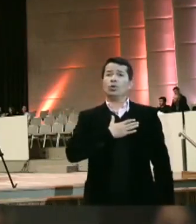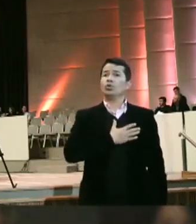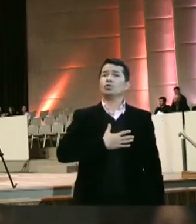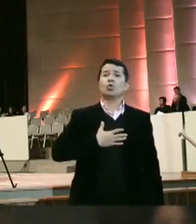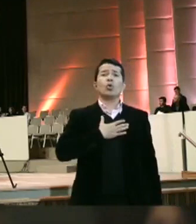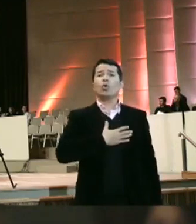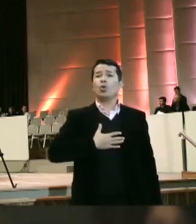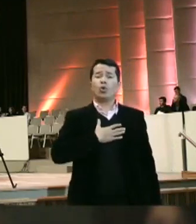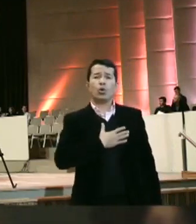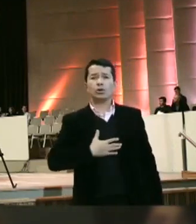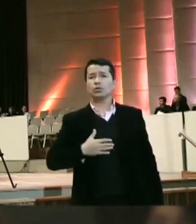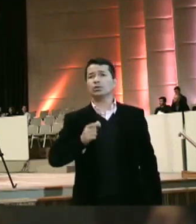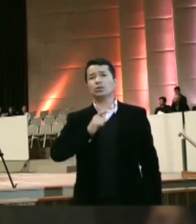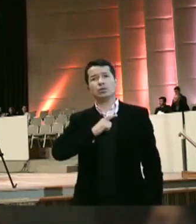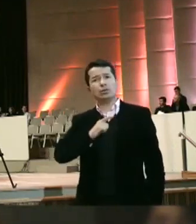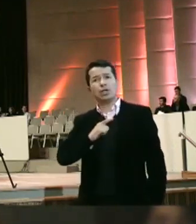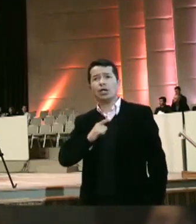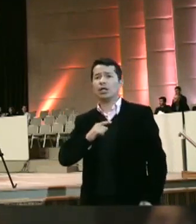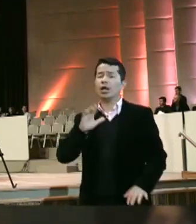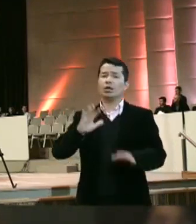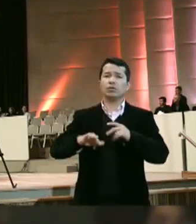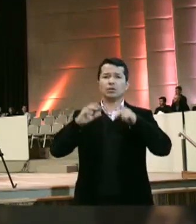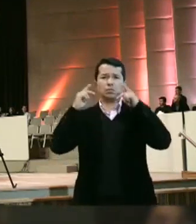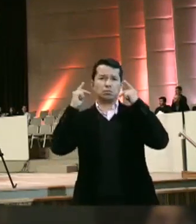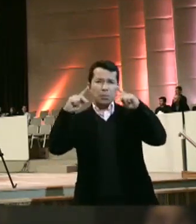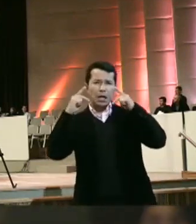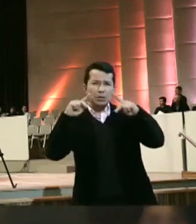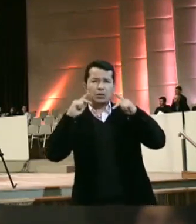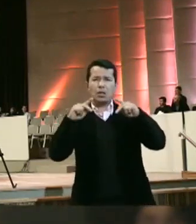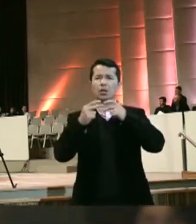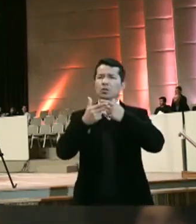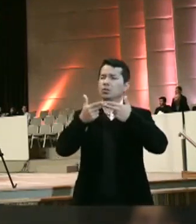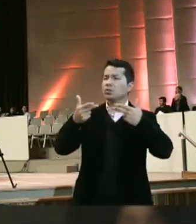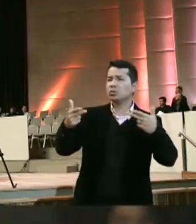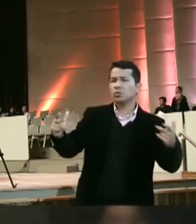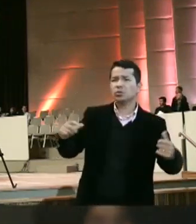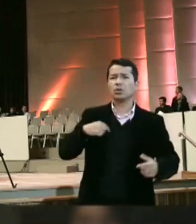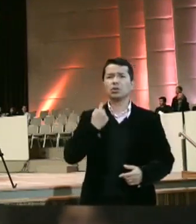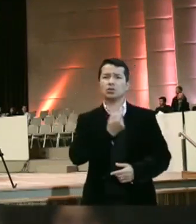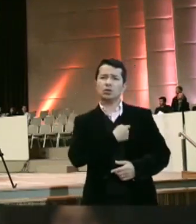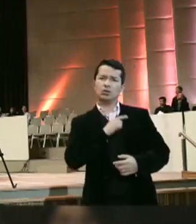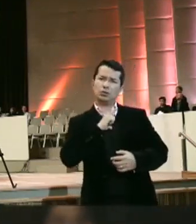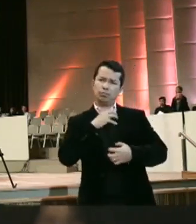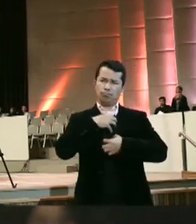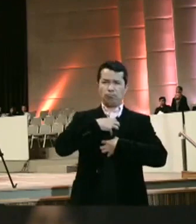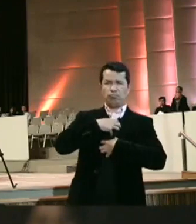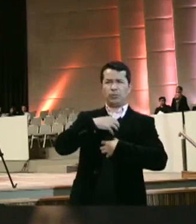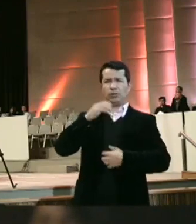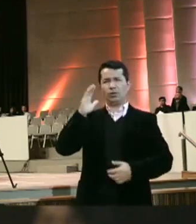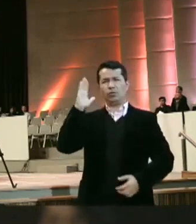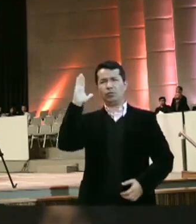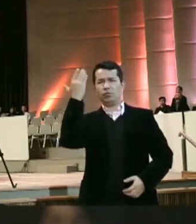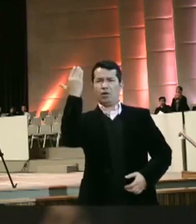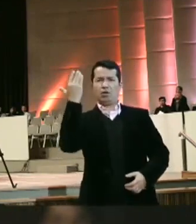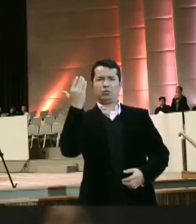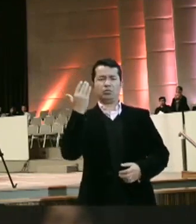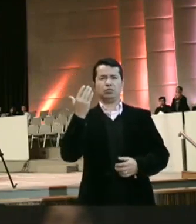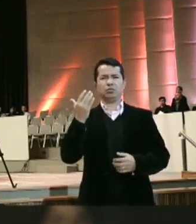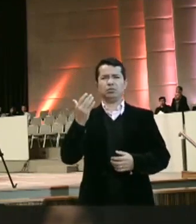mensagens ou a ritos que nos dão uma falsa ideia de segurança.